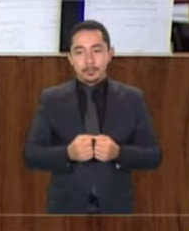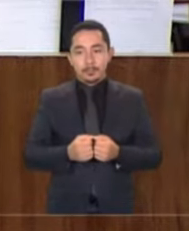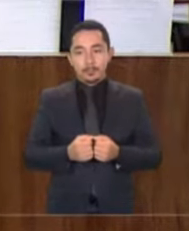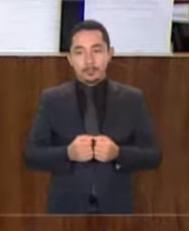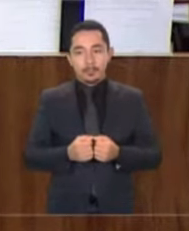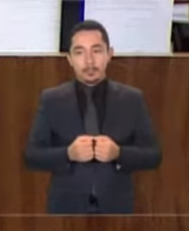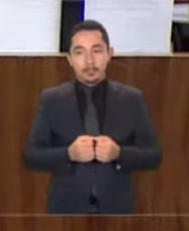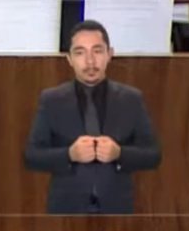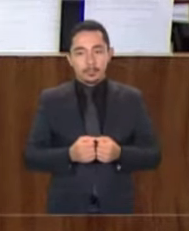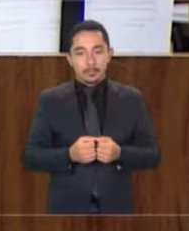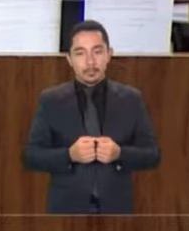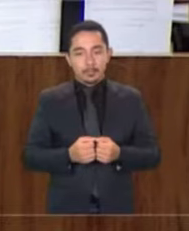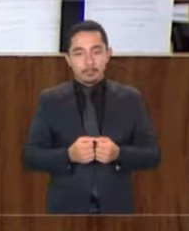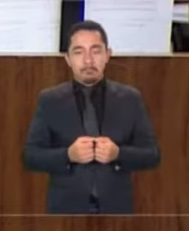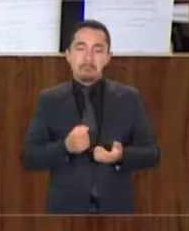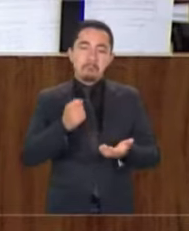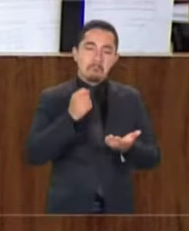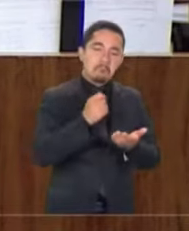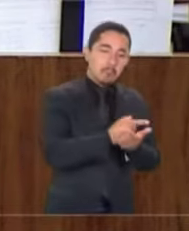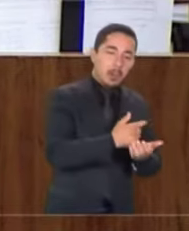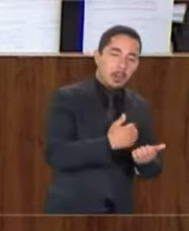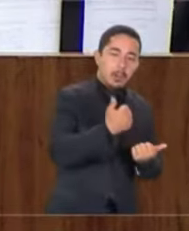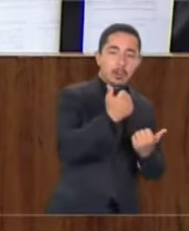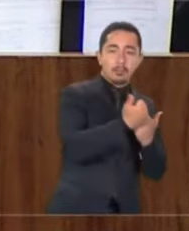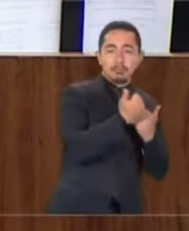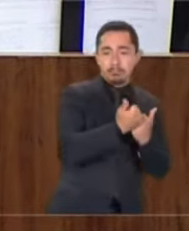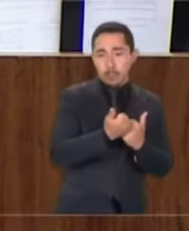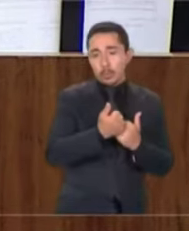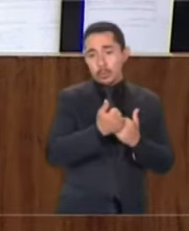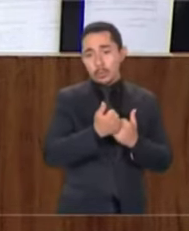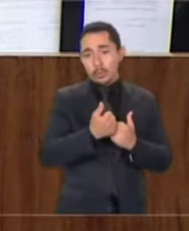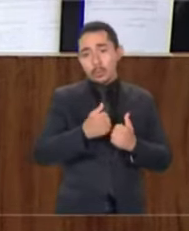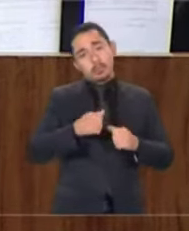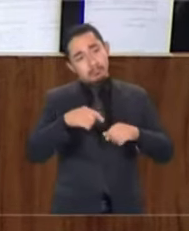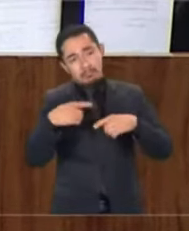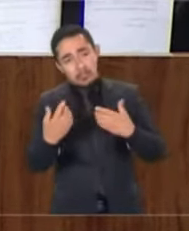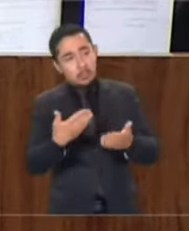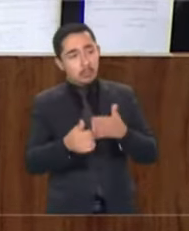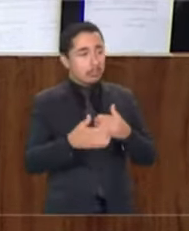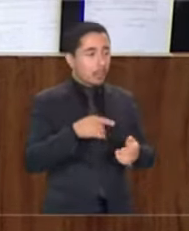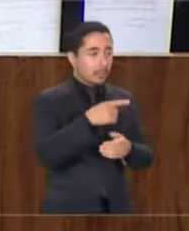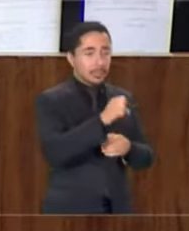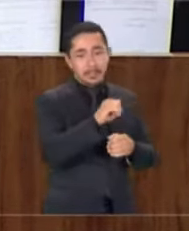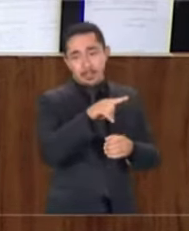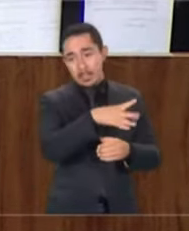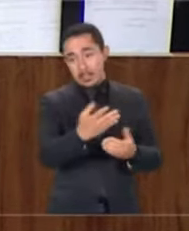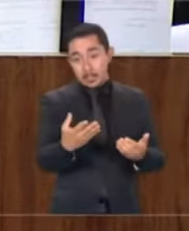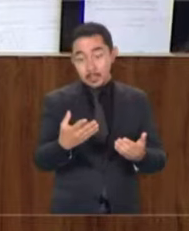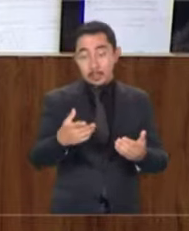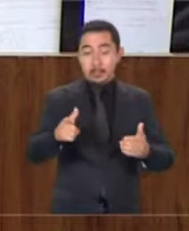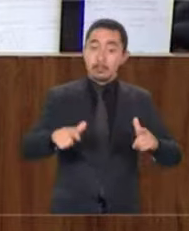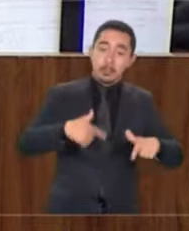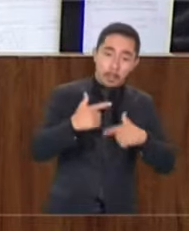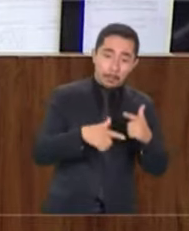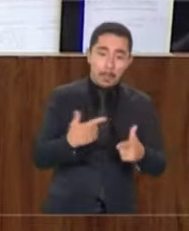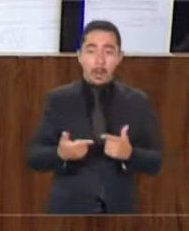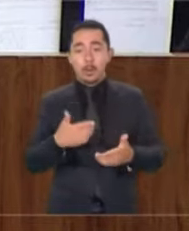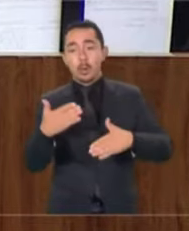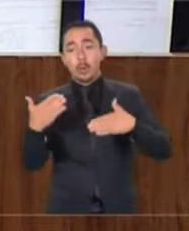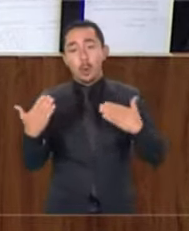a vontade, seja do consumidor, como o STJ reconheceu, seja do eleitor, como o Tribunal Superior Eleitoral